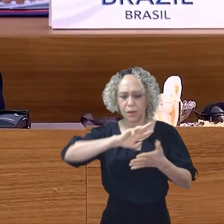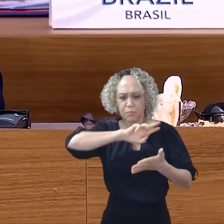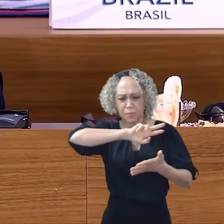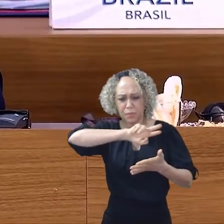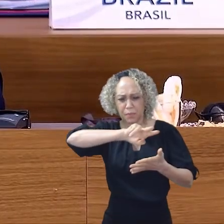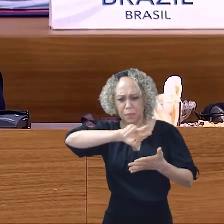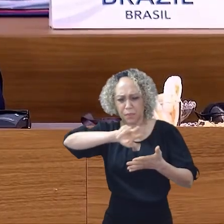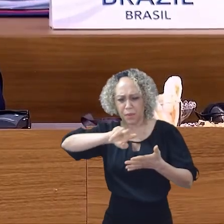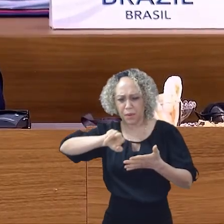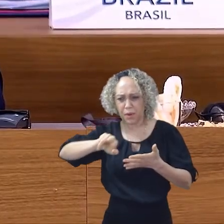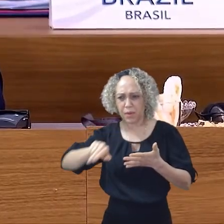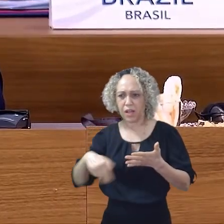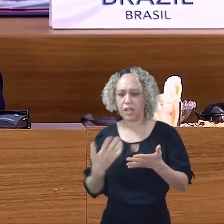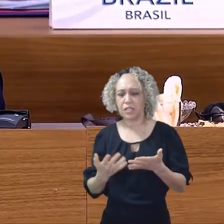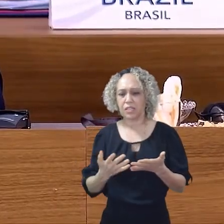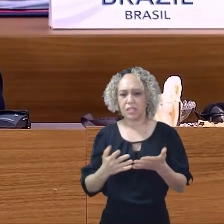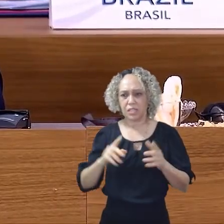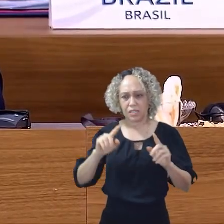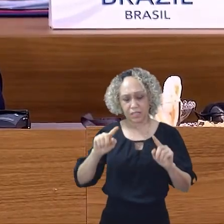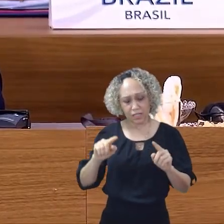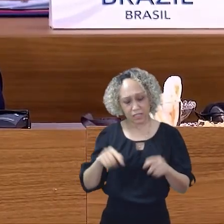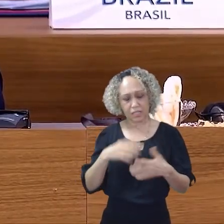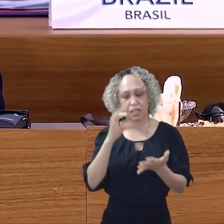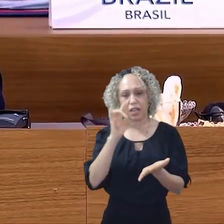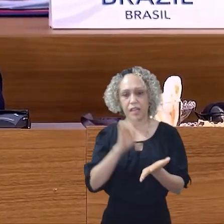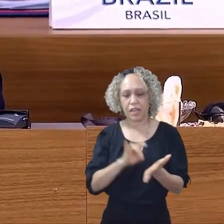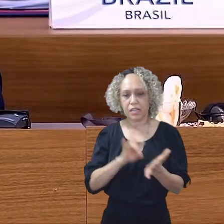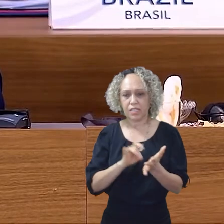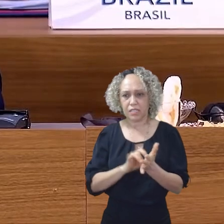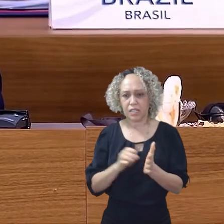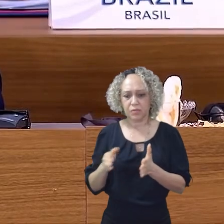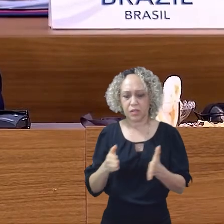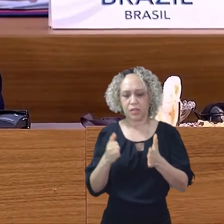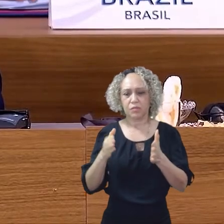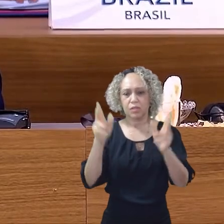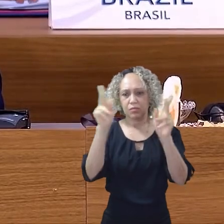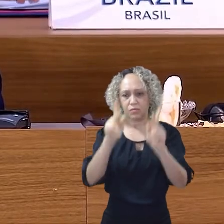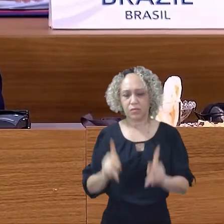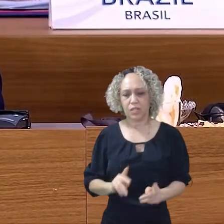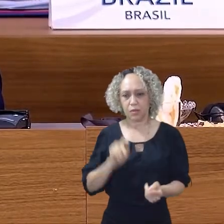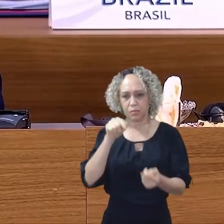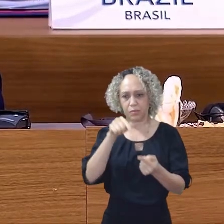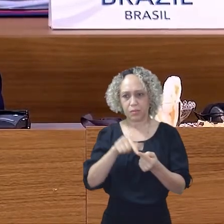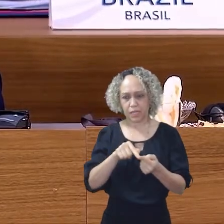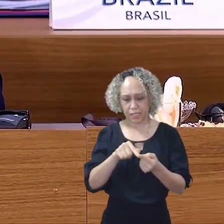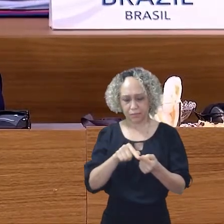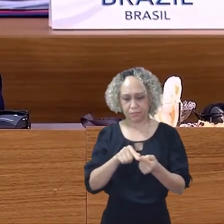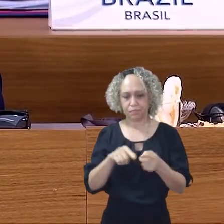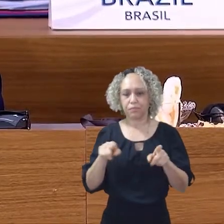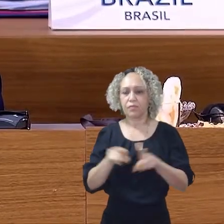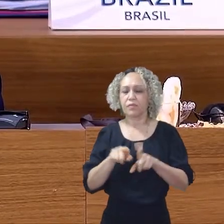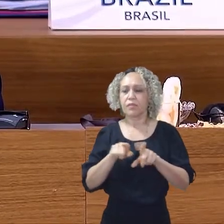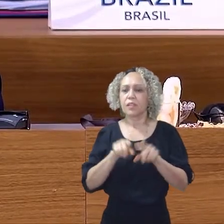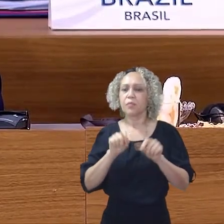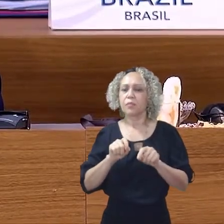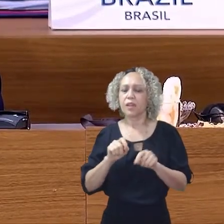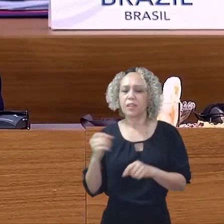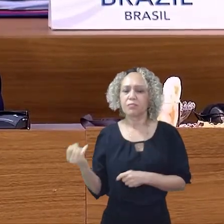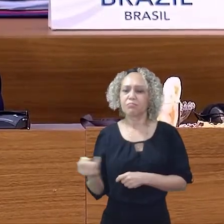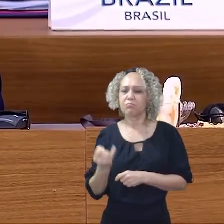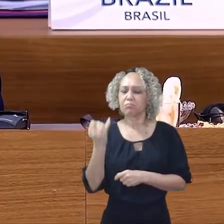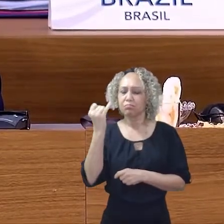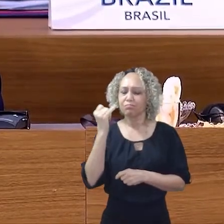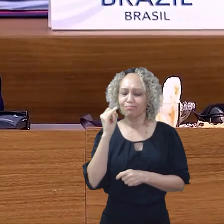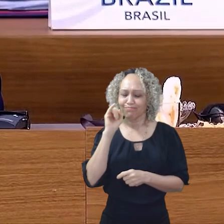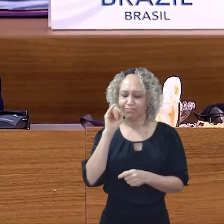futuro será multipolar. Aceitar esta realidade pavimenta o caminho para a paz. Também